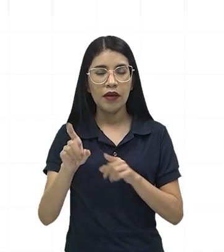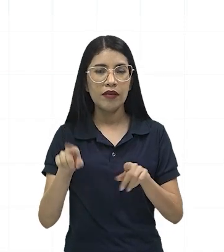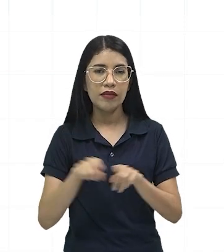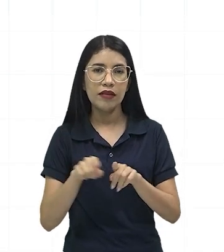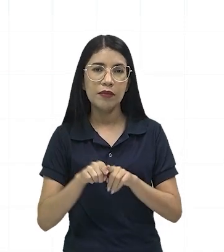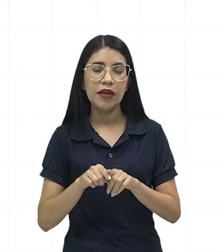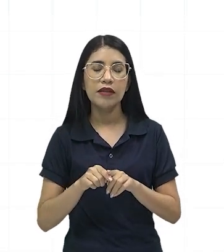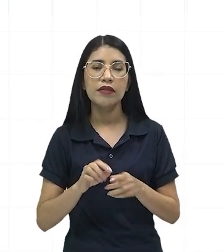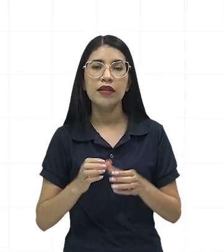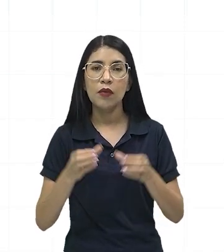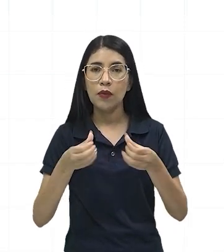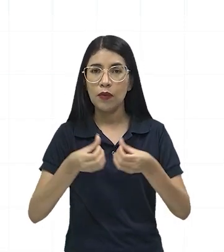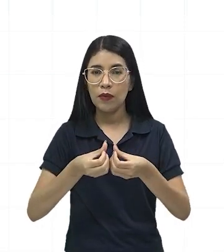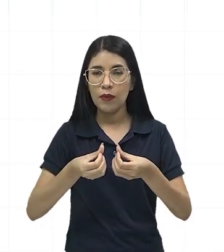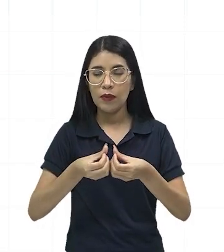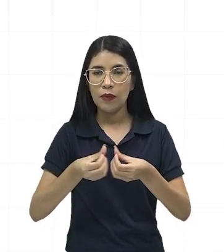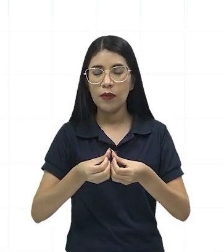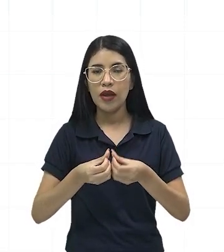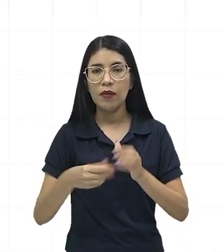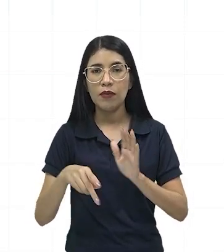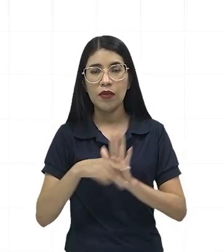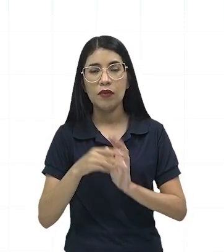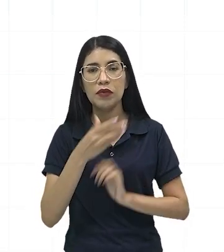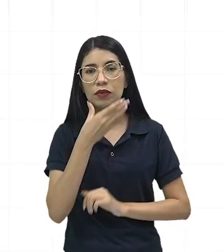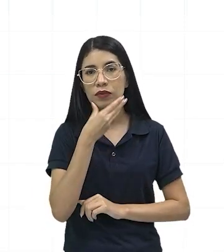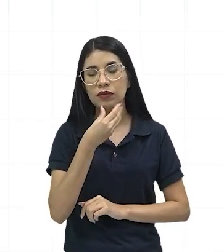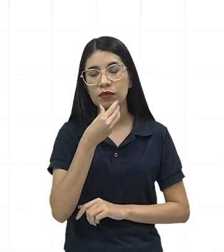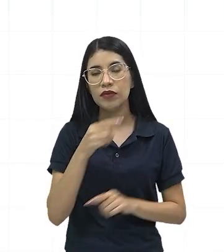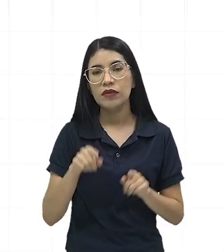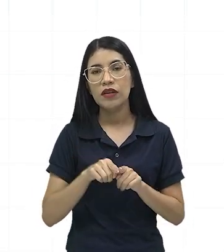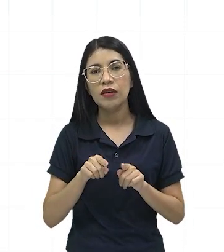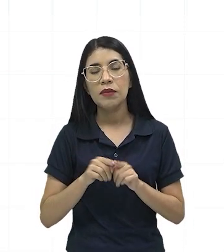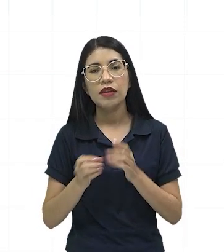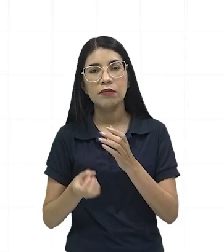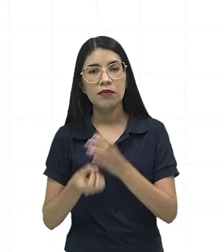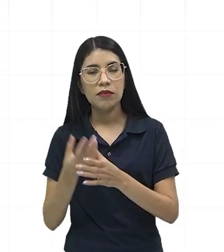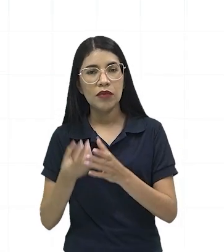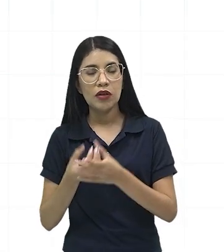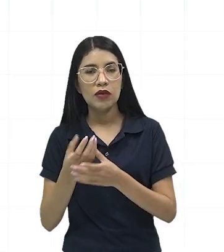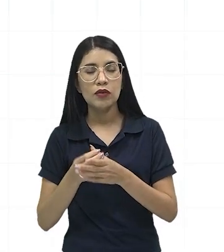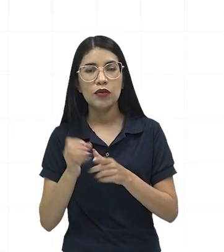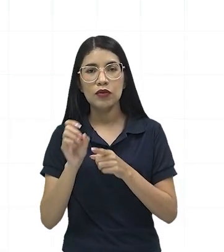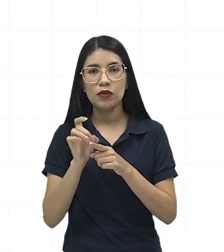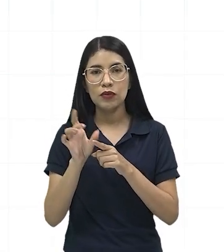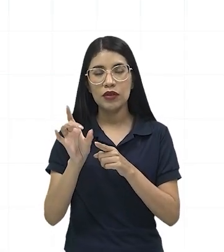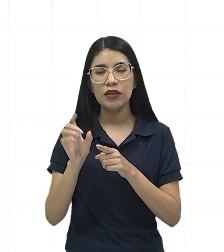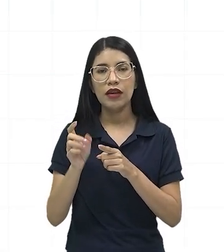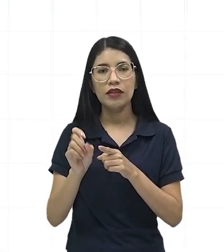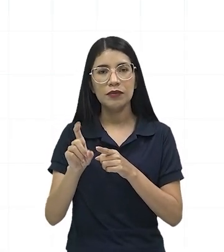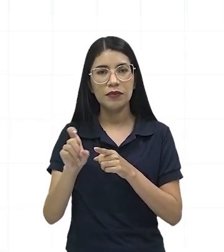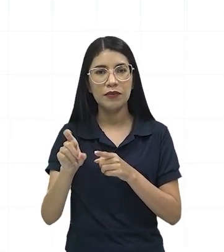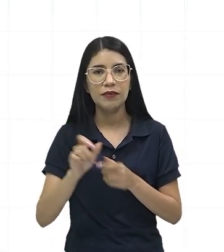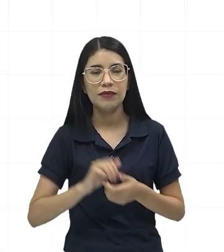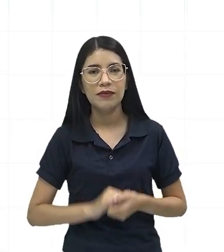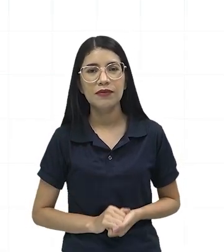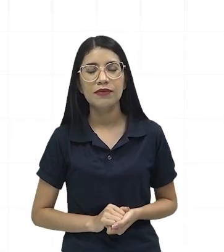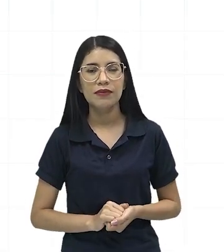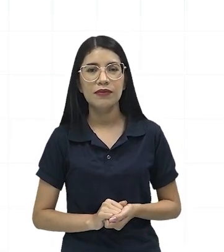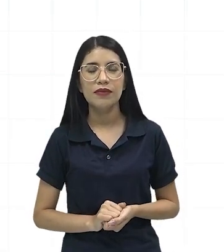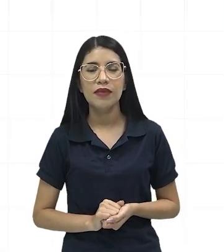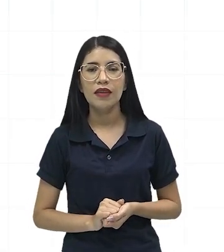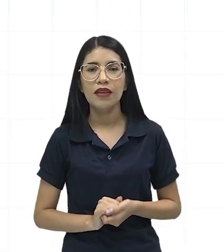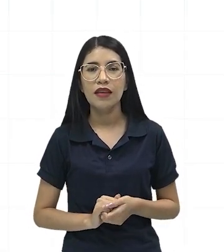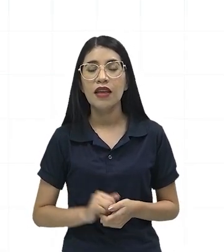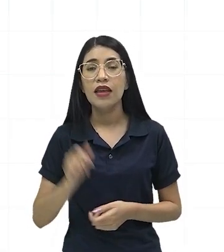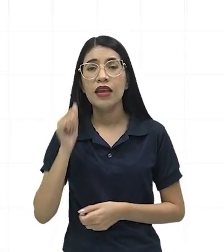espermatozoides, né? Nós temos aí o testículo, que é a gônada masculina, que também atua na produção dos espermatozoides.